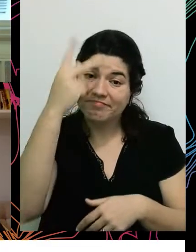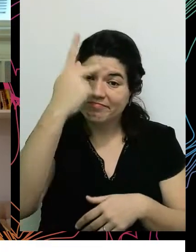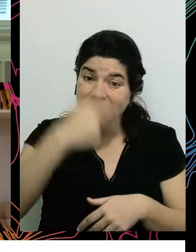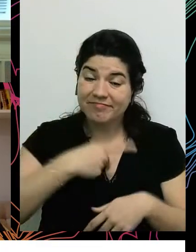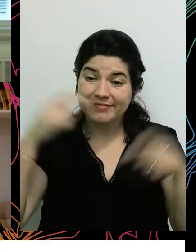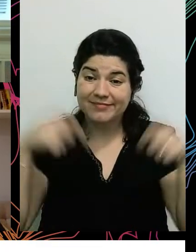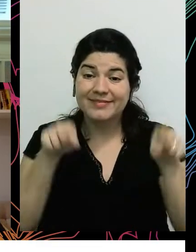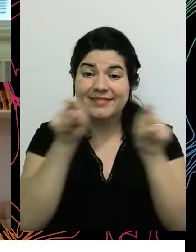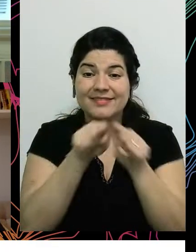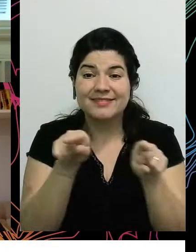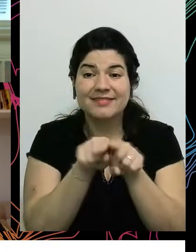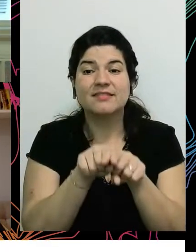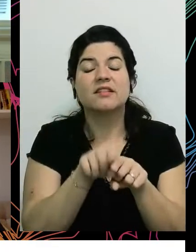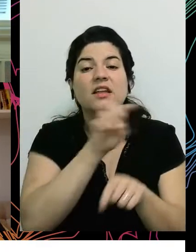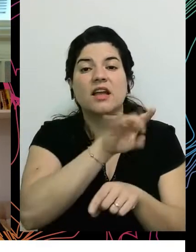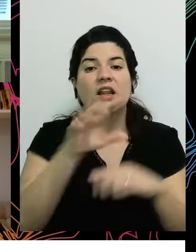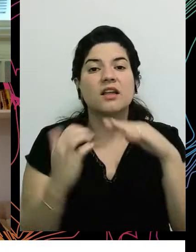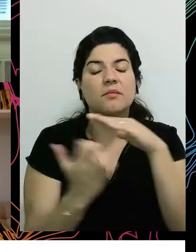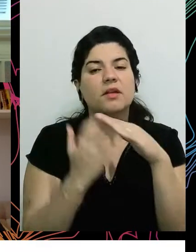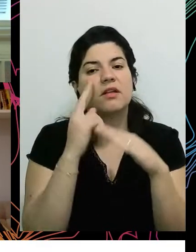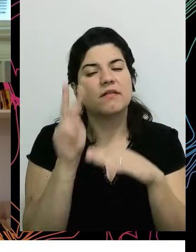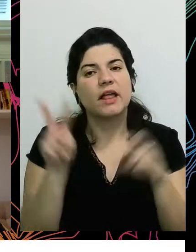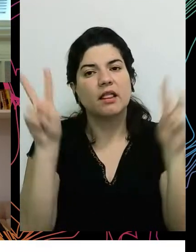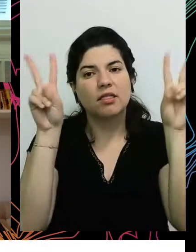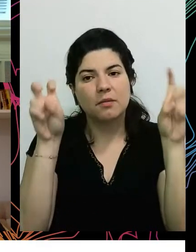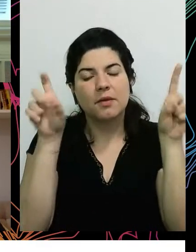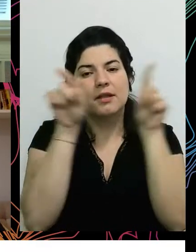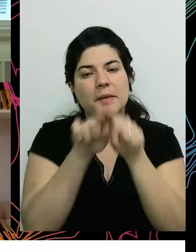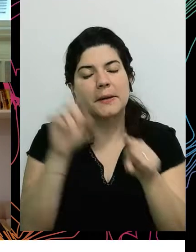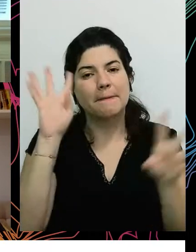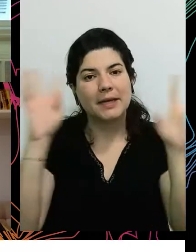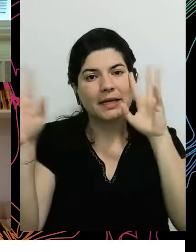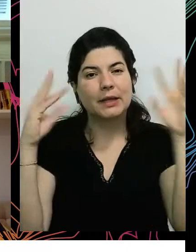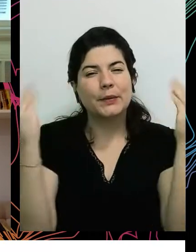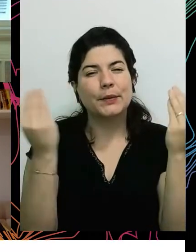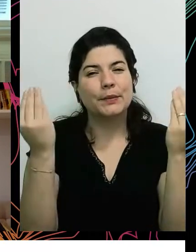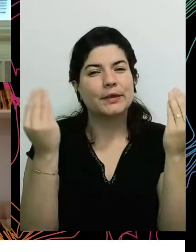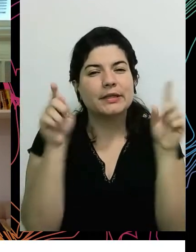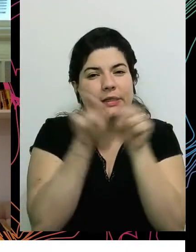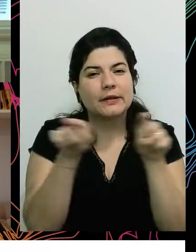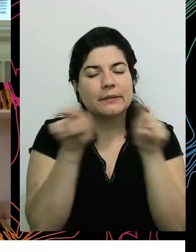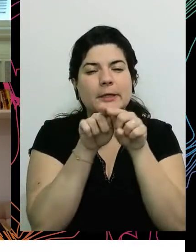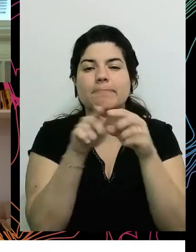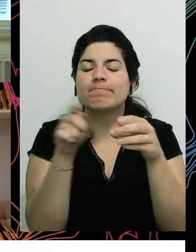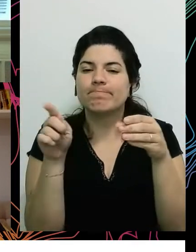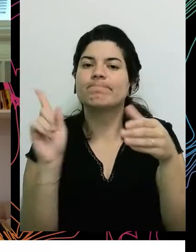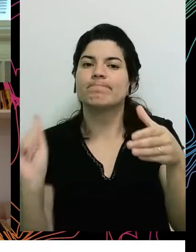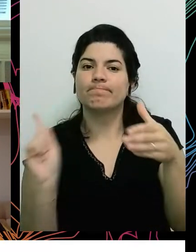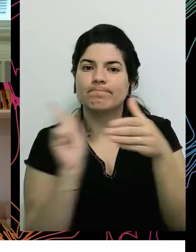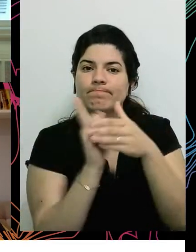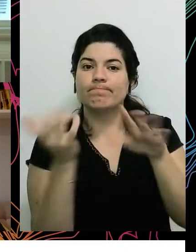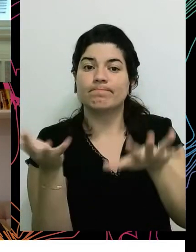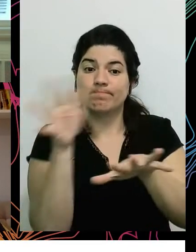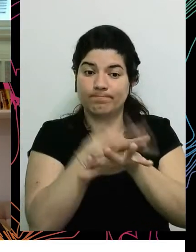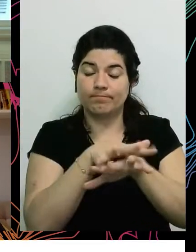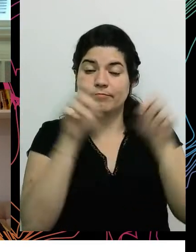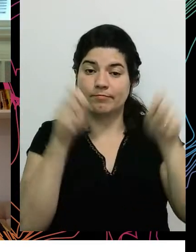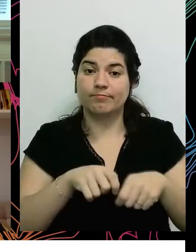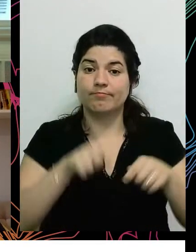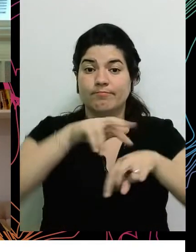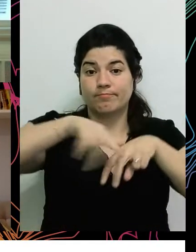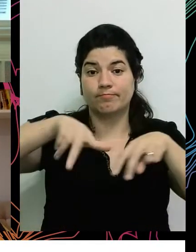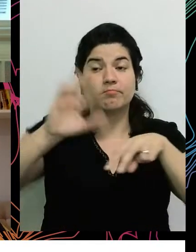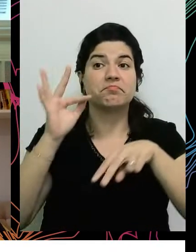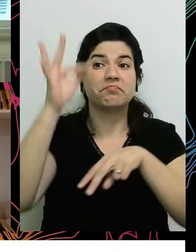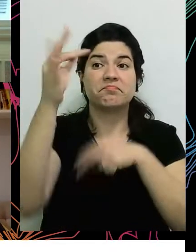cada empresa tem olhado para esse tema, pensando também na inclusão de gênero e o que a gente deixa para gerações futuras.